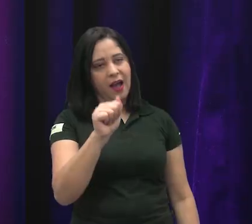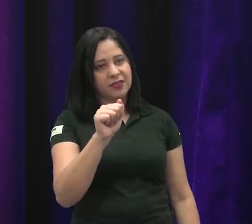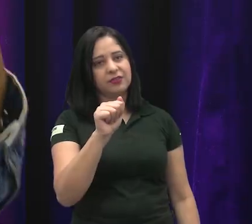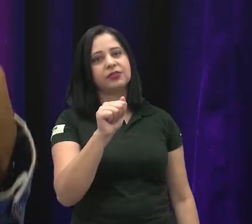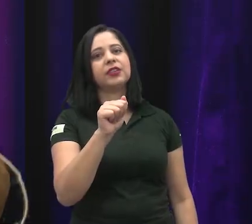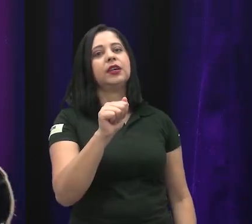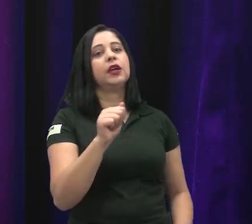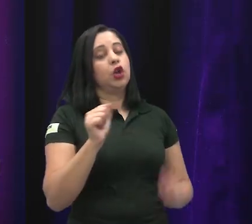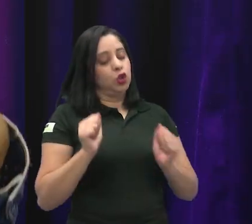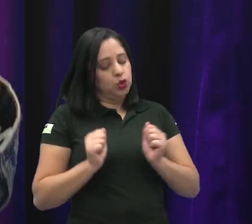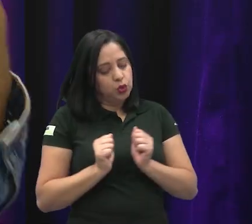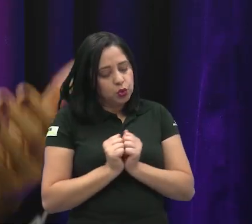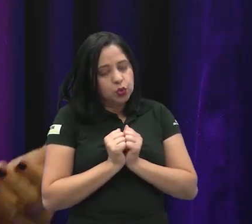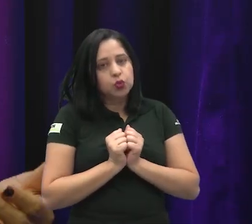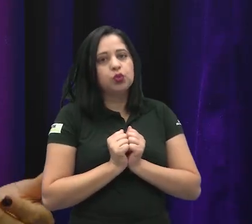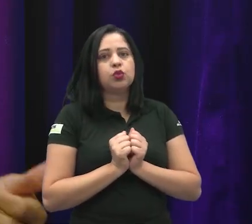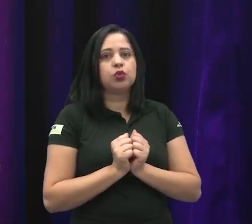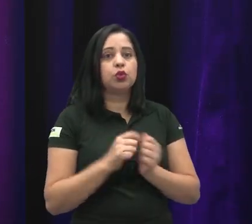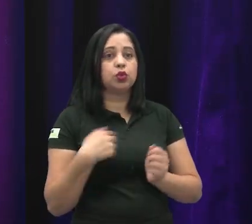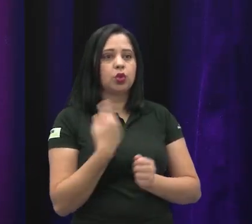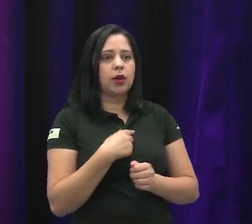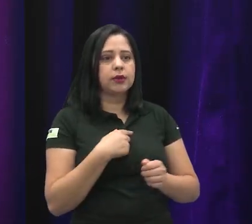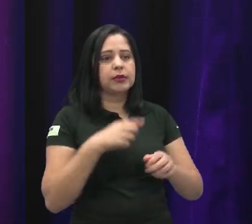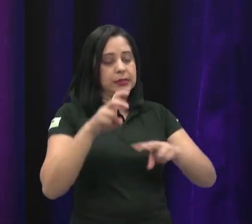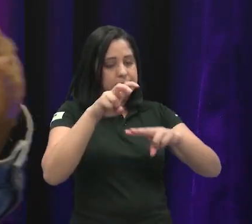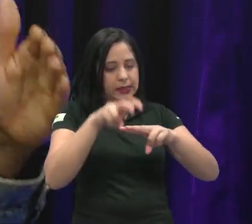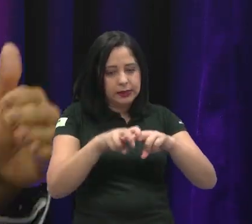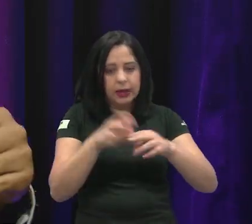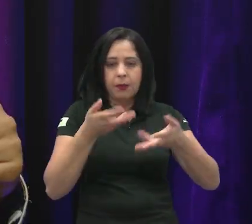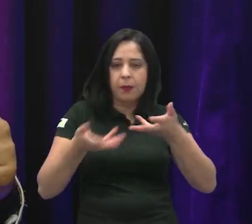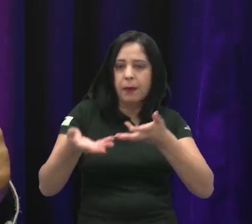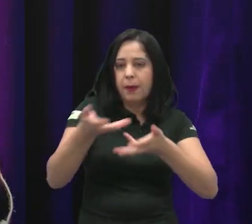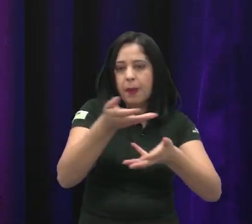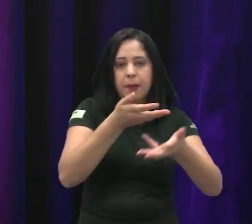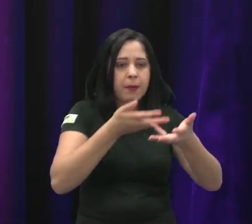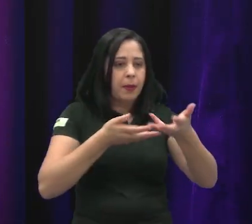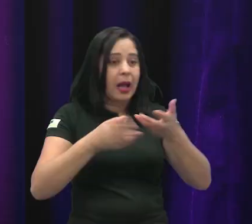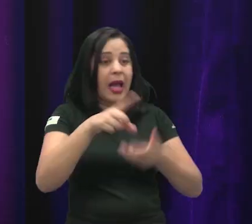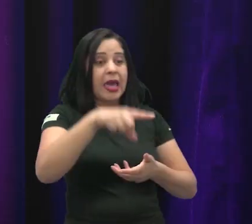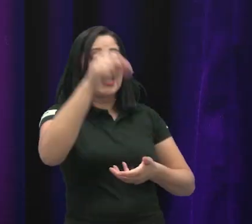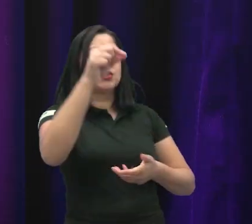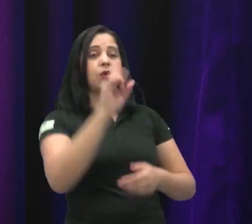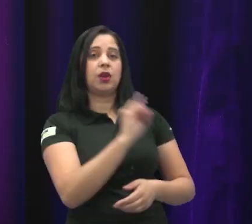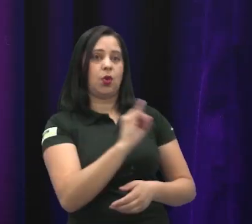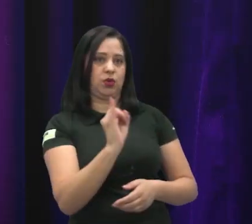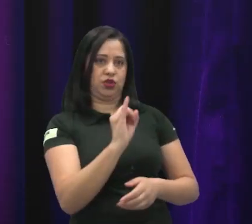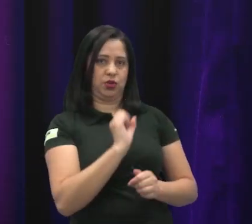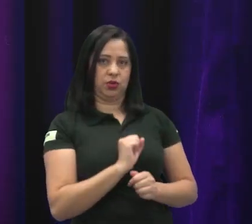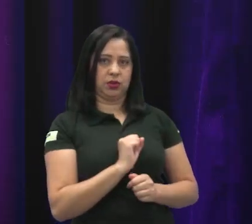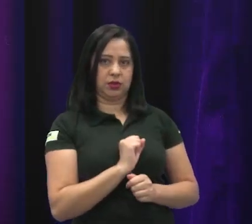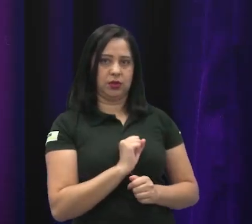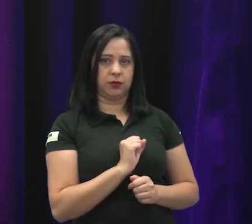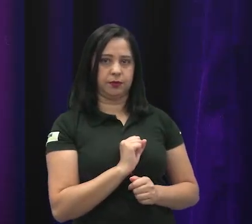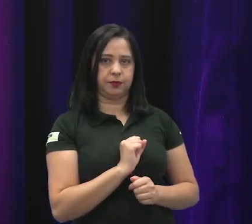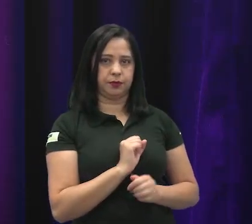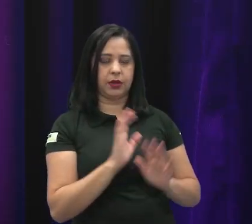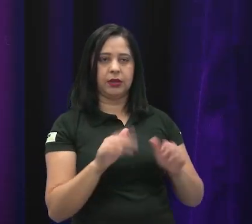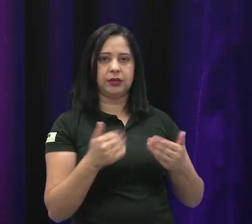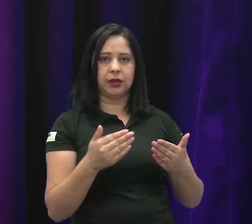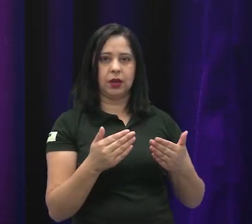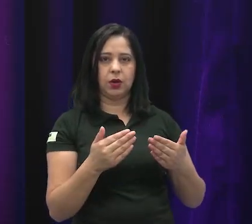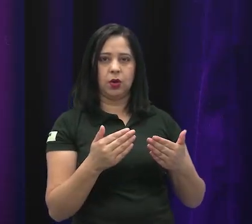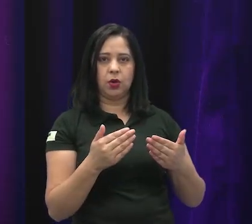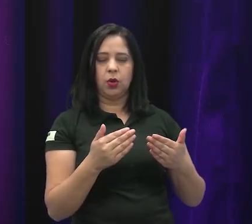e junto comigo, junto com a coordenação também, fazemos a escolha das entidades, né? Esse aqui, acho que é o próximo que a gente